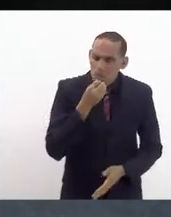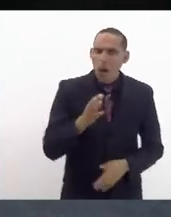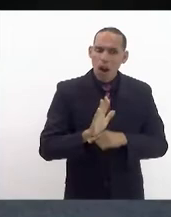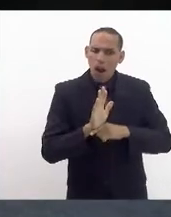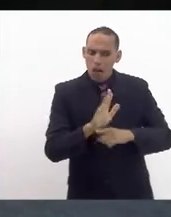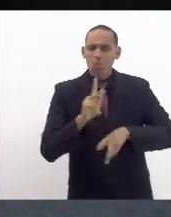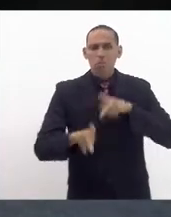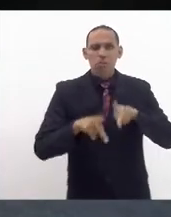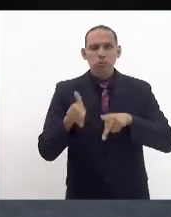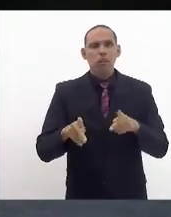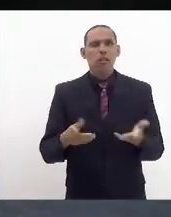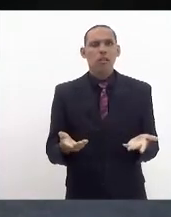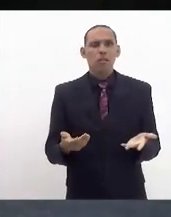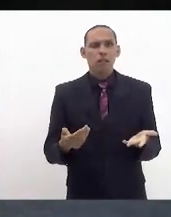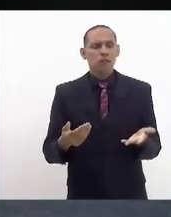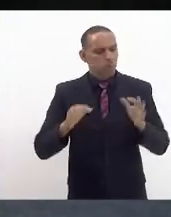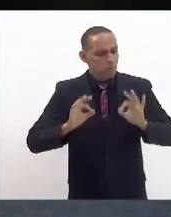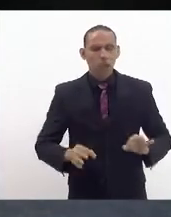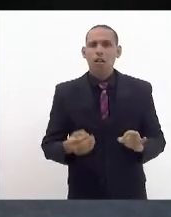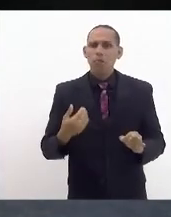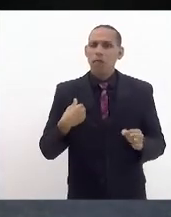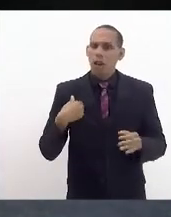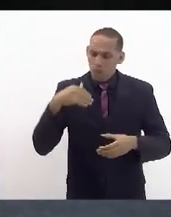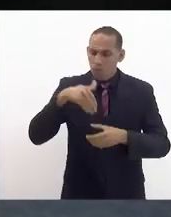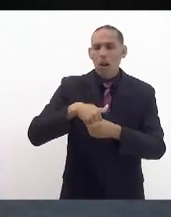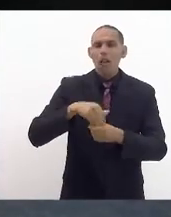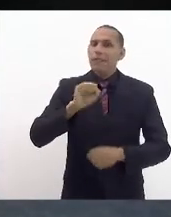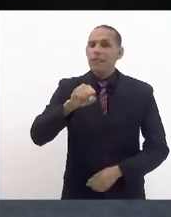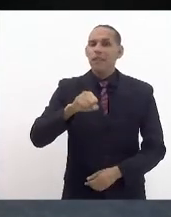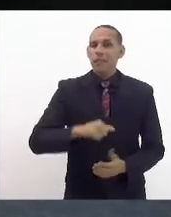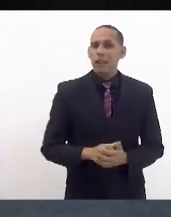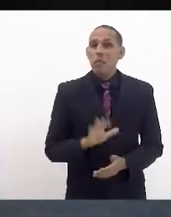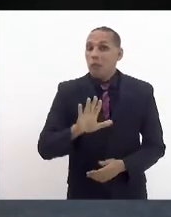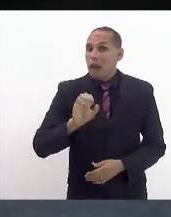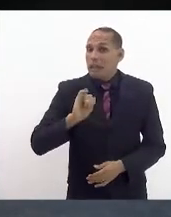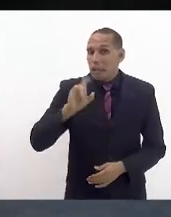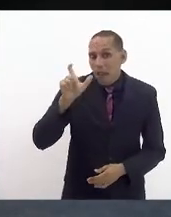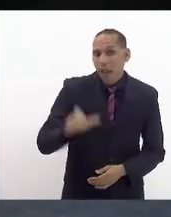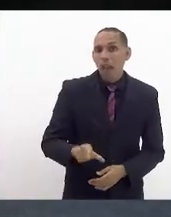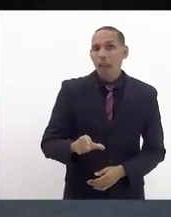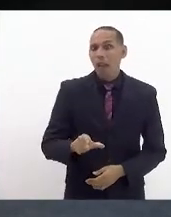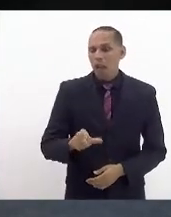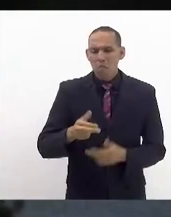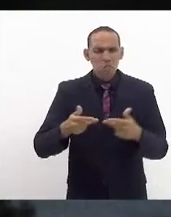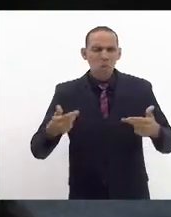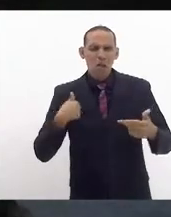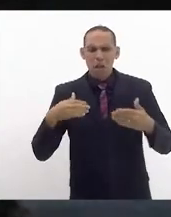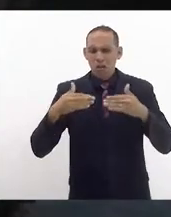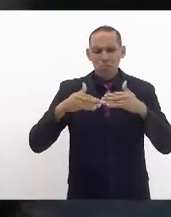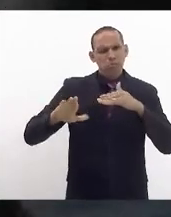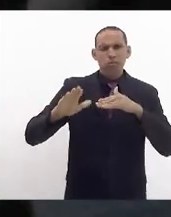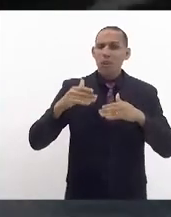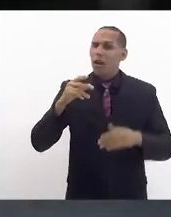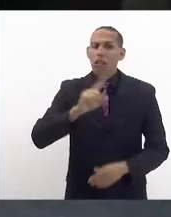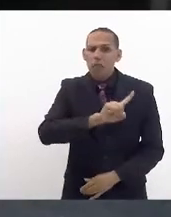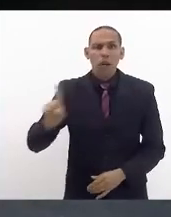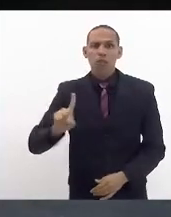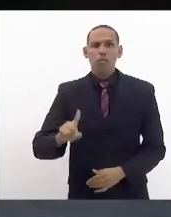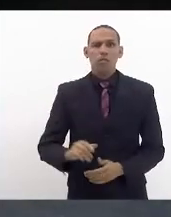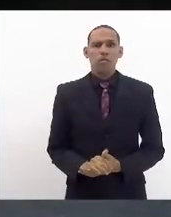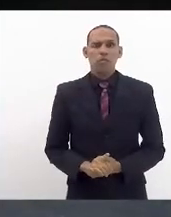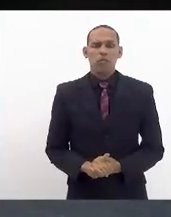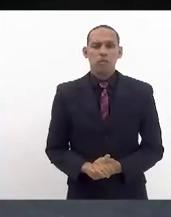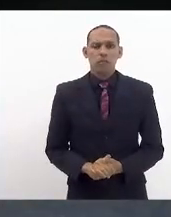para a população, com certeza terá o meu voto sim, mas se for algo que eu não concorde, vai ser